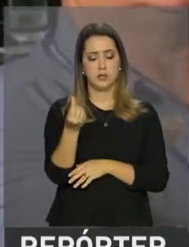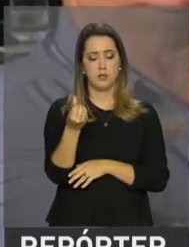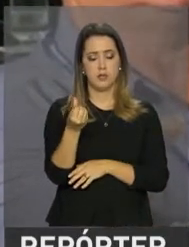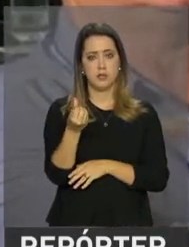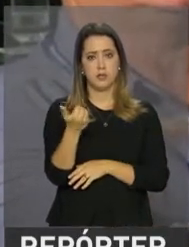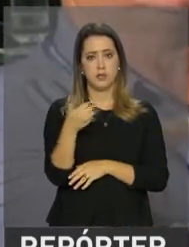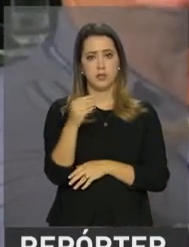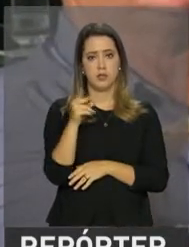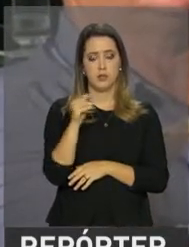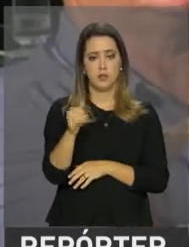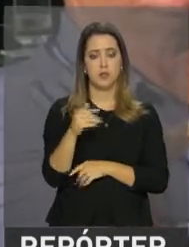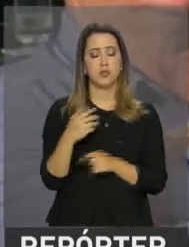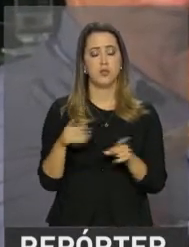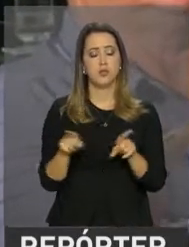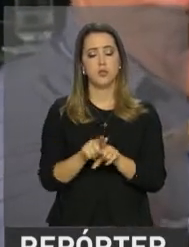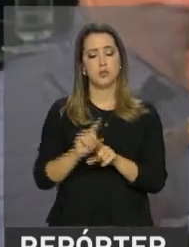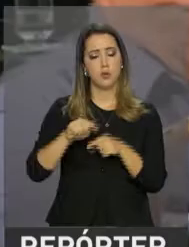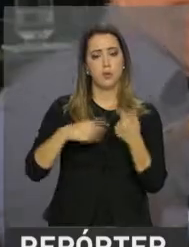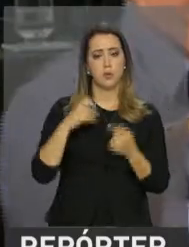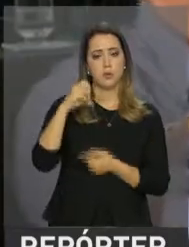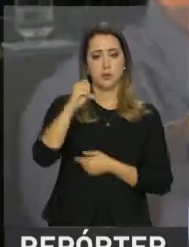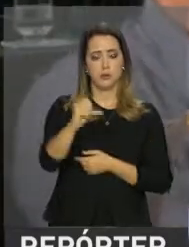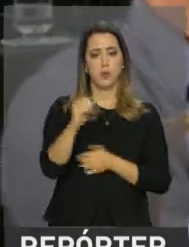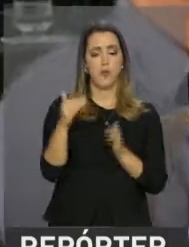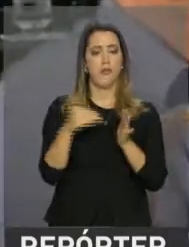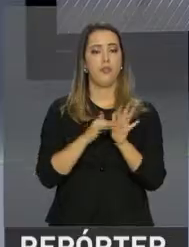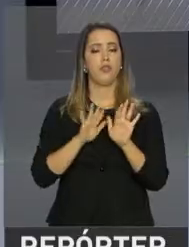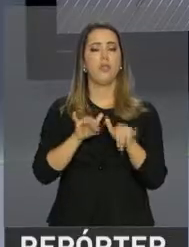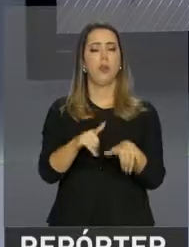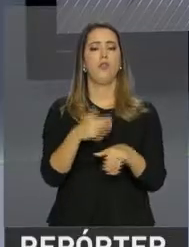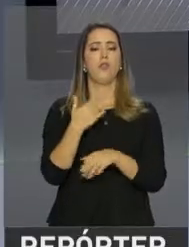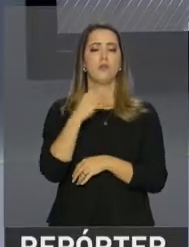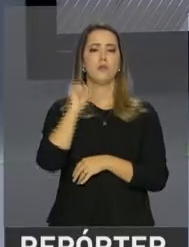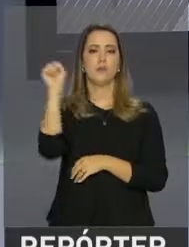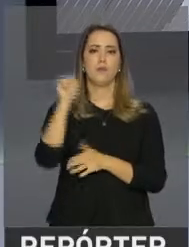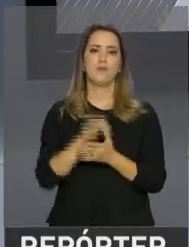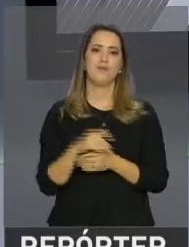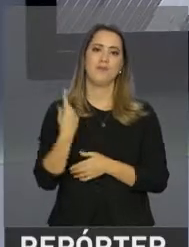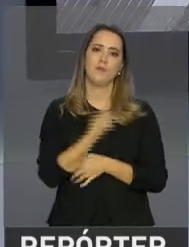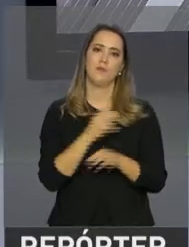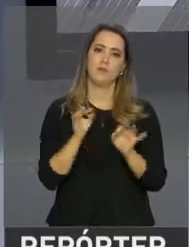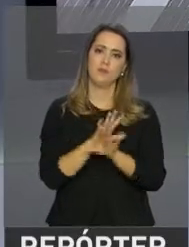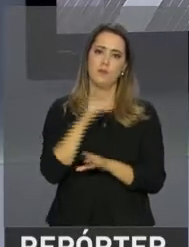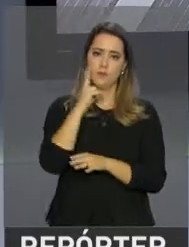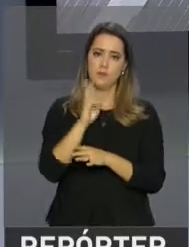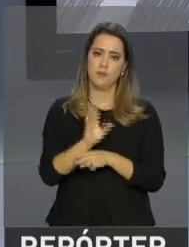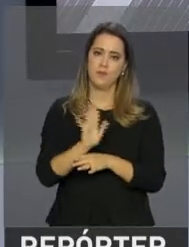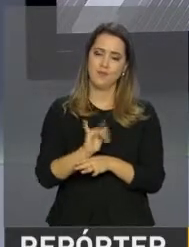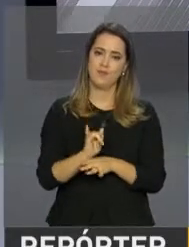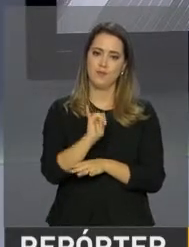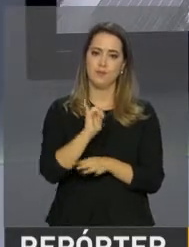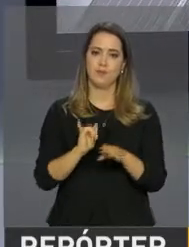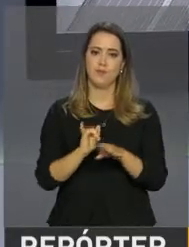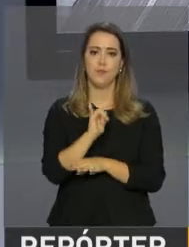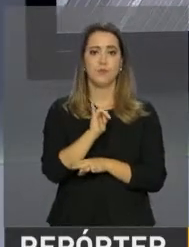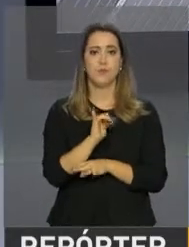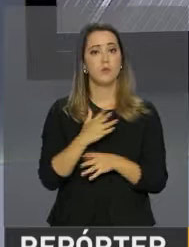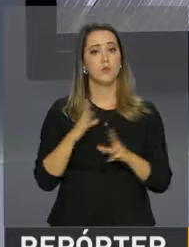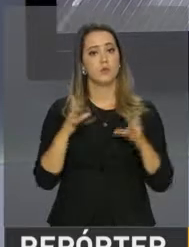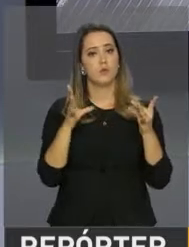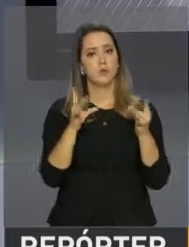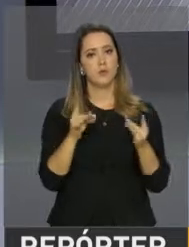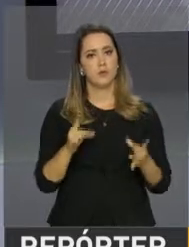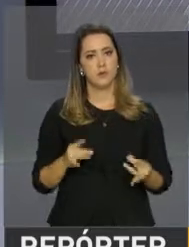dígitos e chegar a 9 até o final de abril nós ficamos por aqui você pode rever as reportagens no